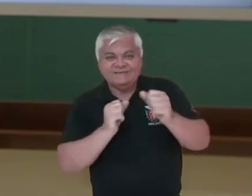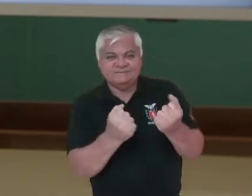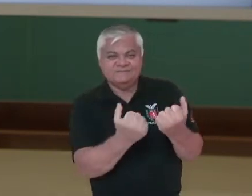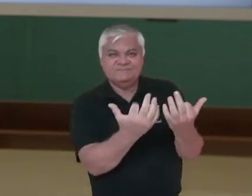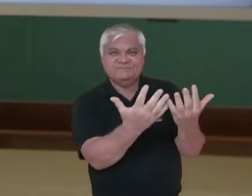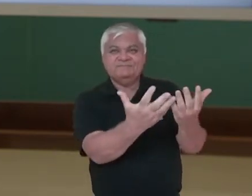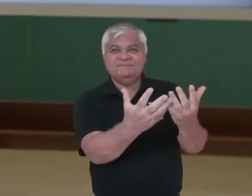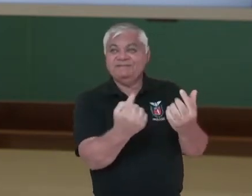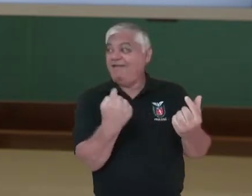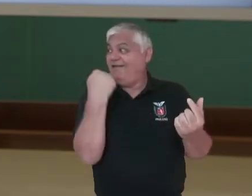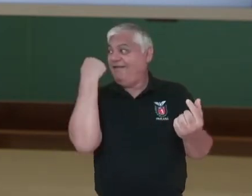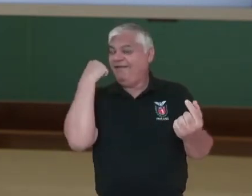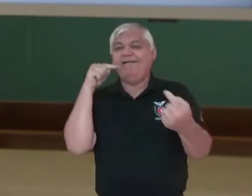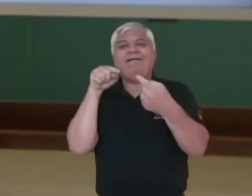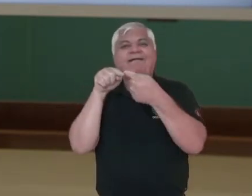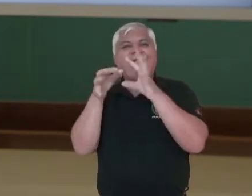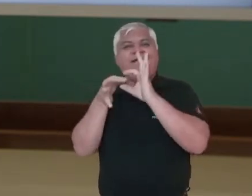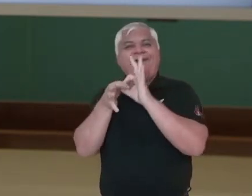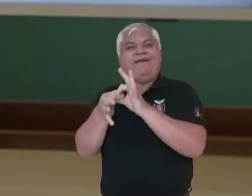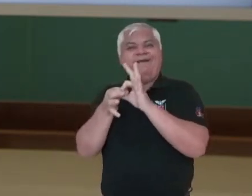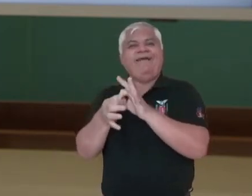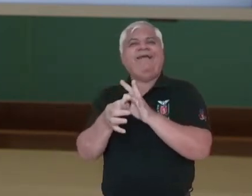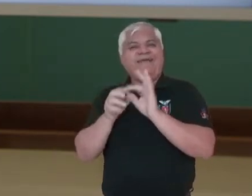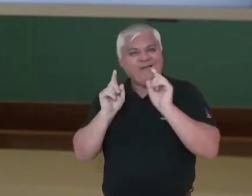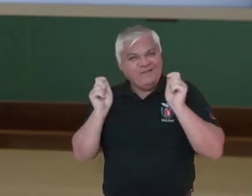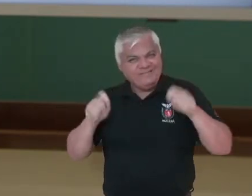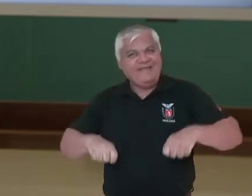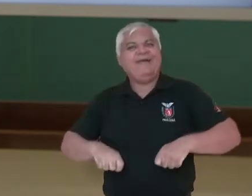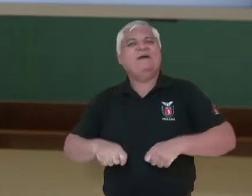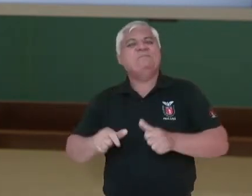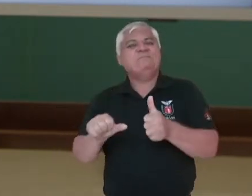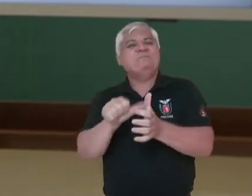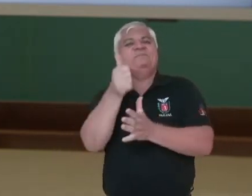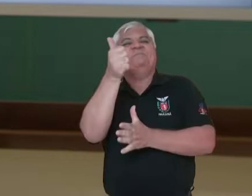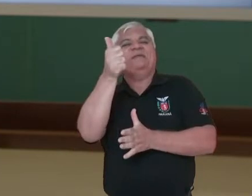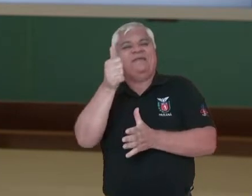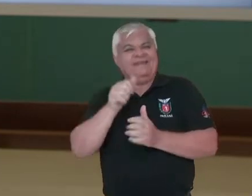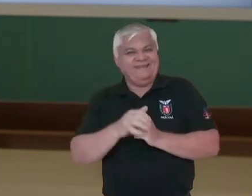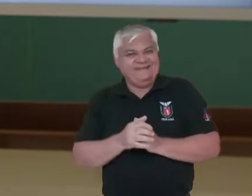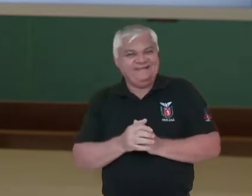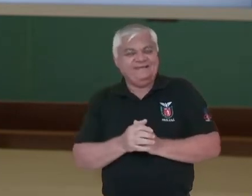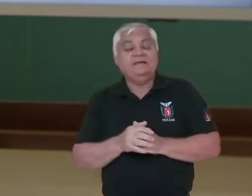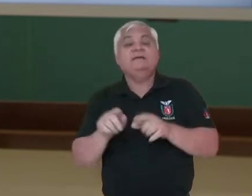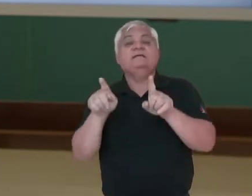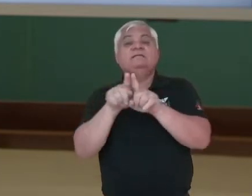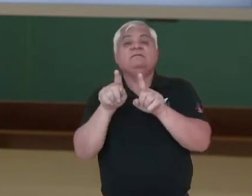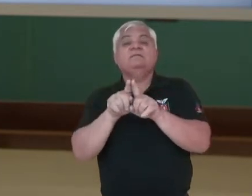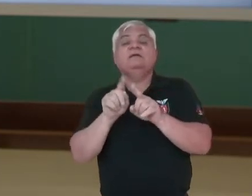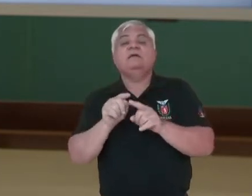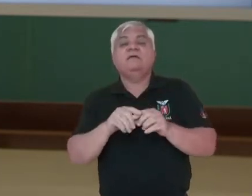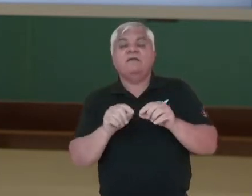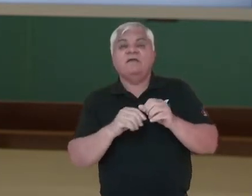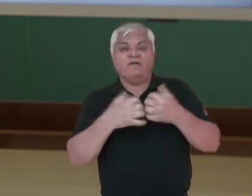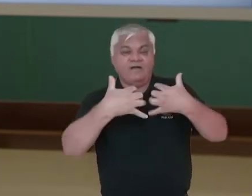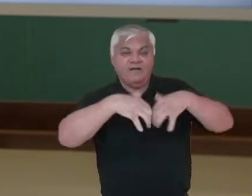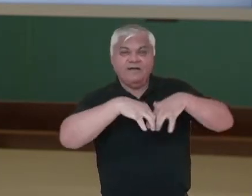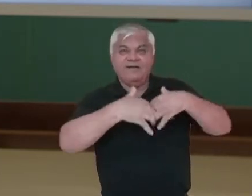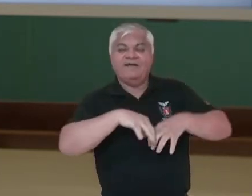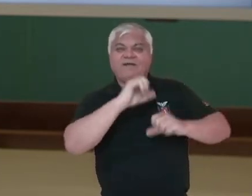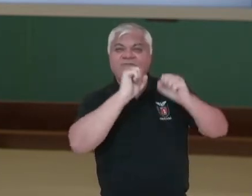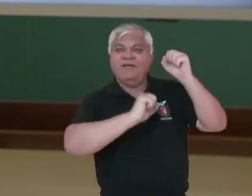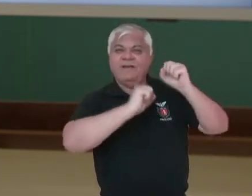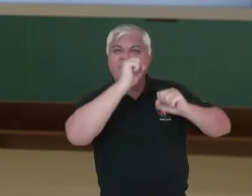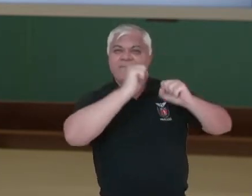com as primeiras atividades econômicas desenvolvidas no Brasil. E também a montagem ali dos engenhos, isso aconteceu